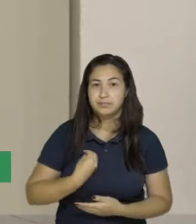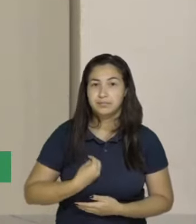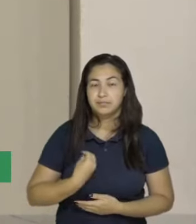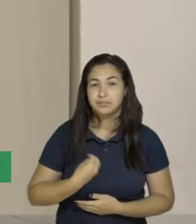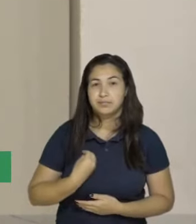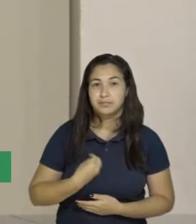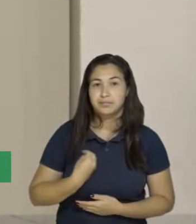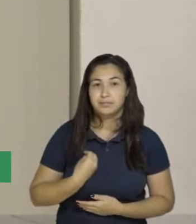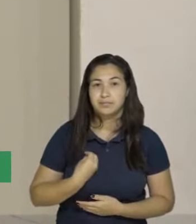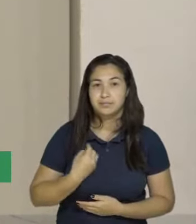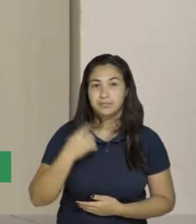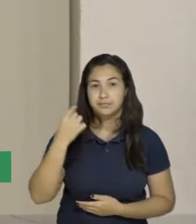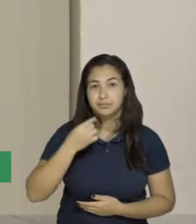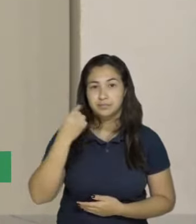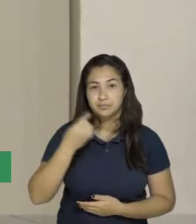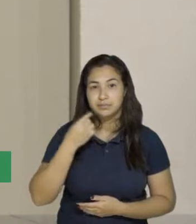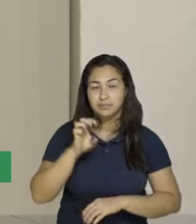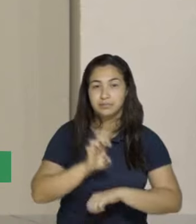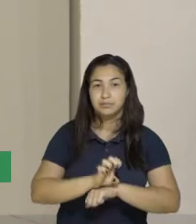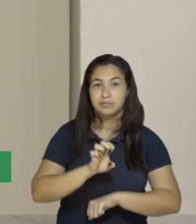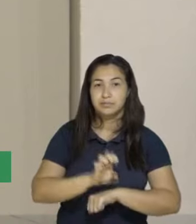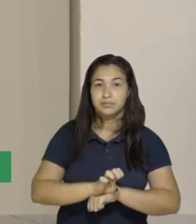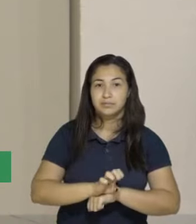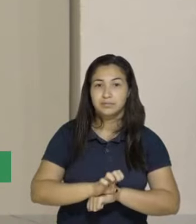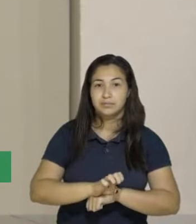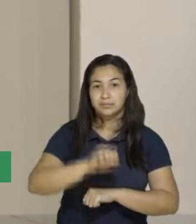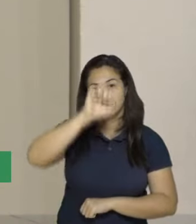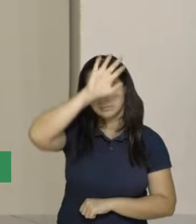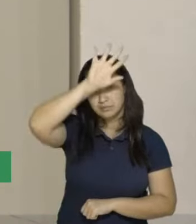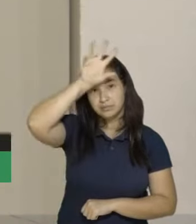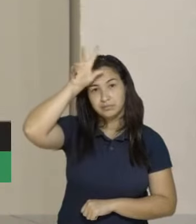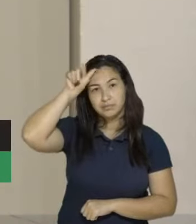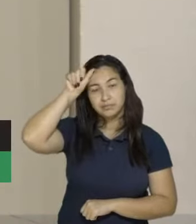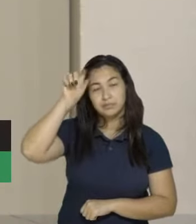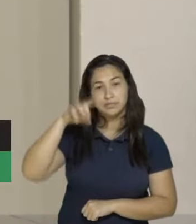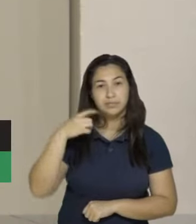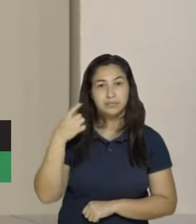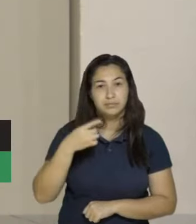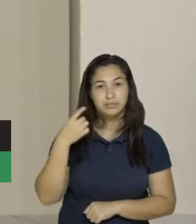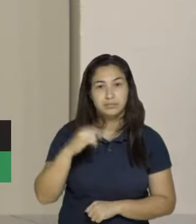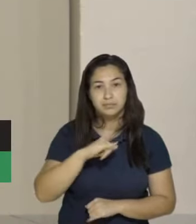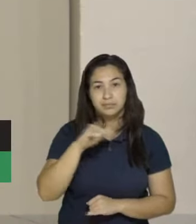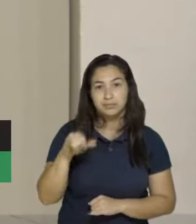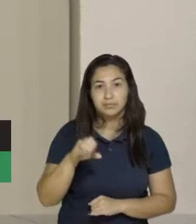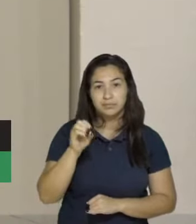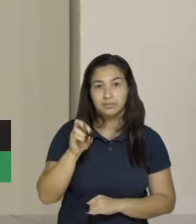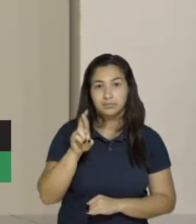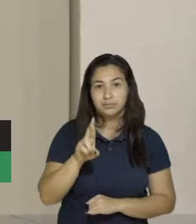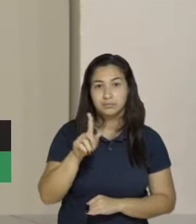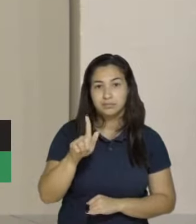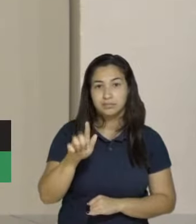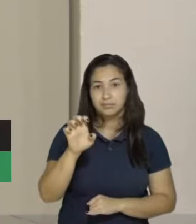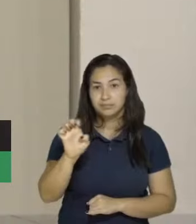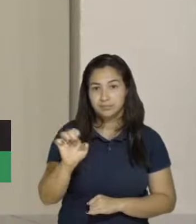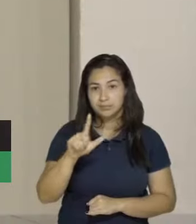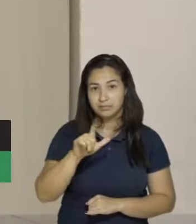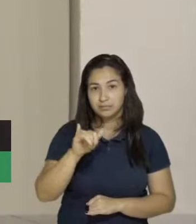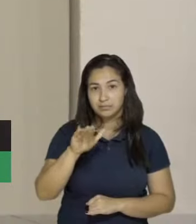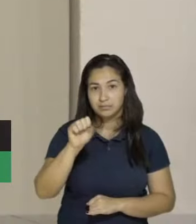presença dos deputados estaduais do Amazonas, deputado Jorge Lins,